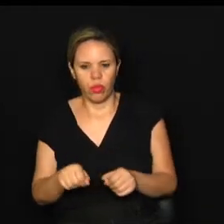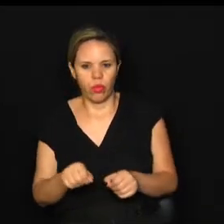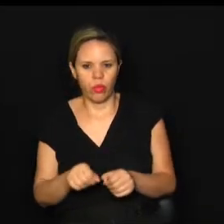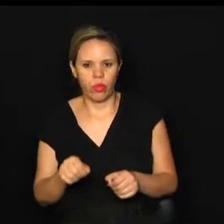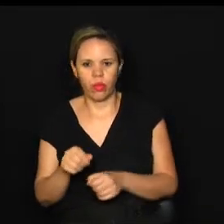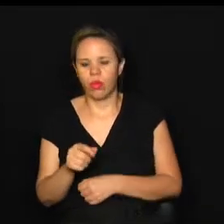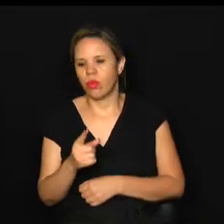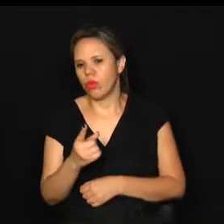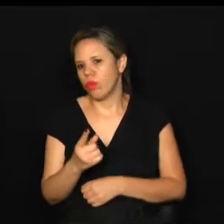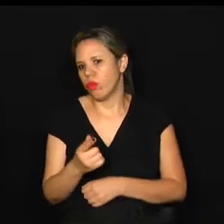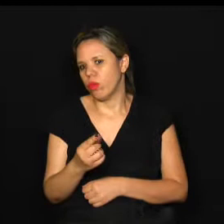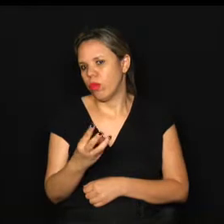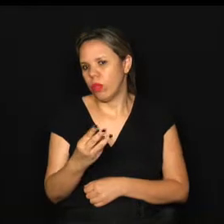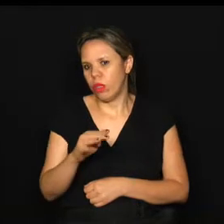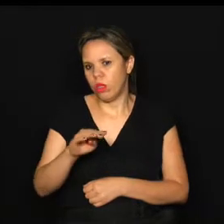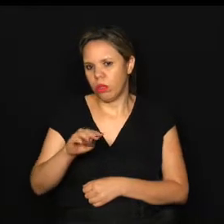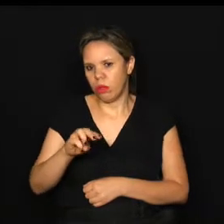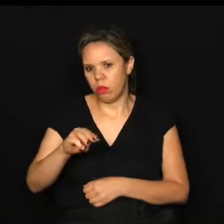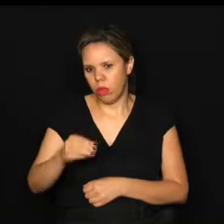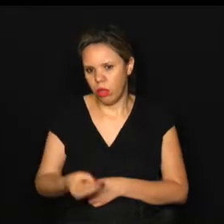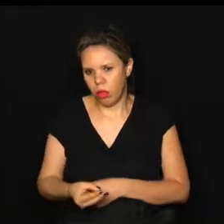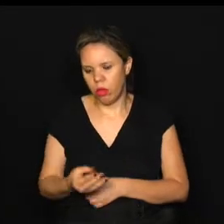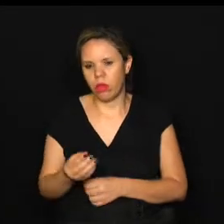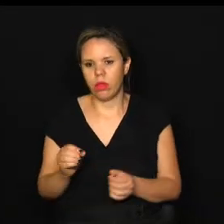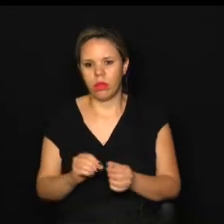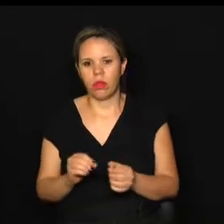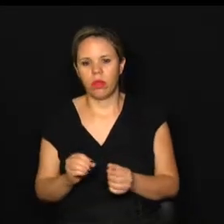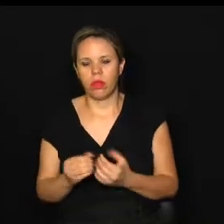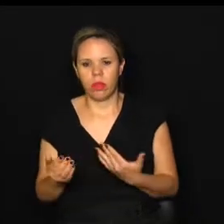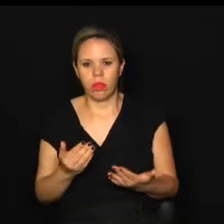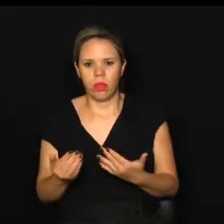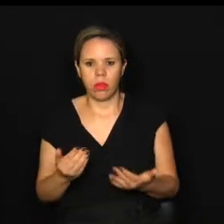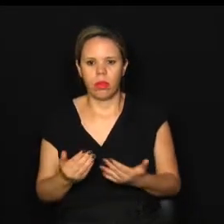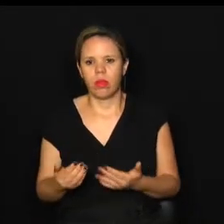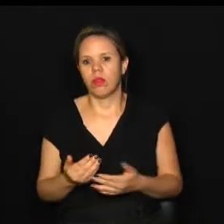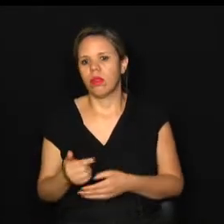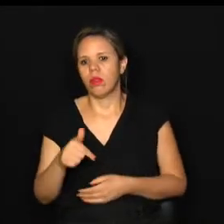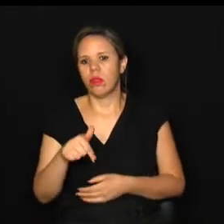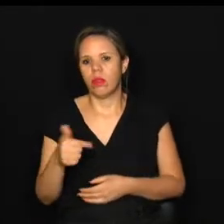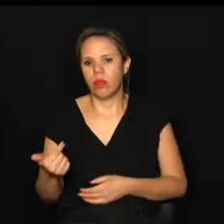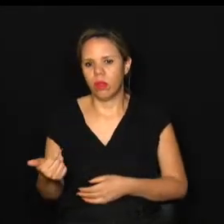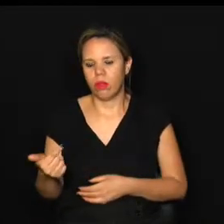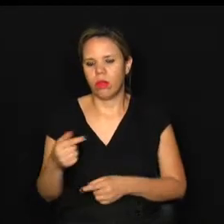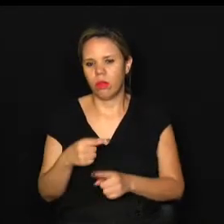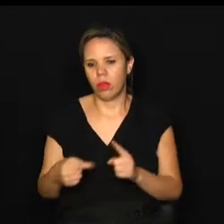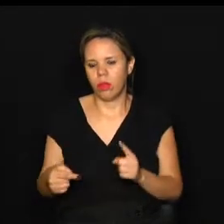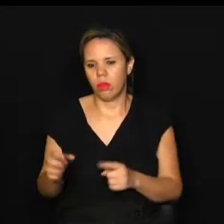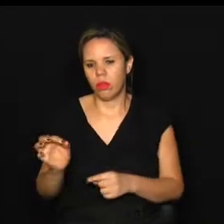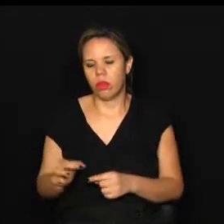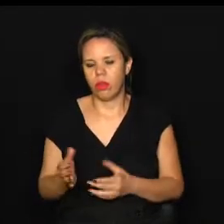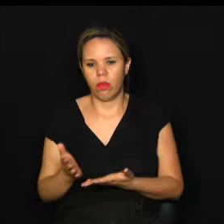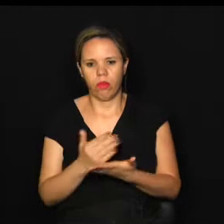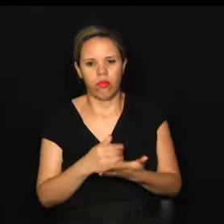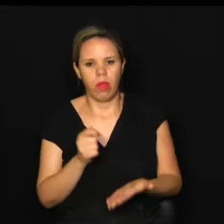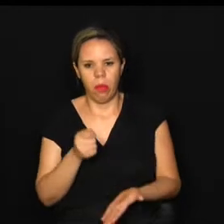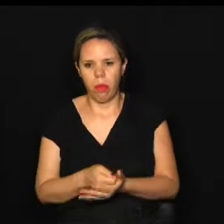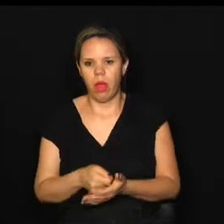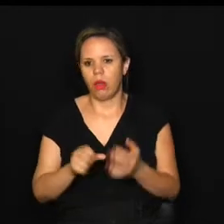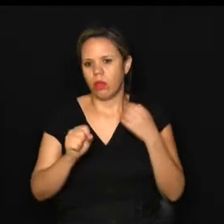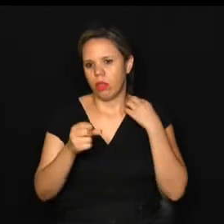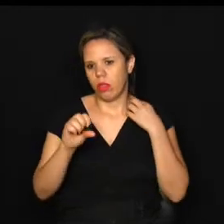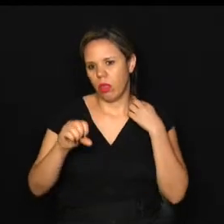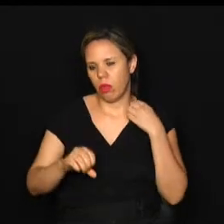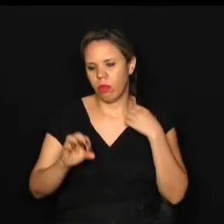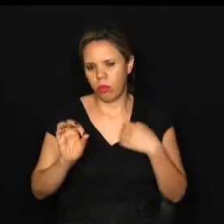3.410.000.000 foram liquidados, que corresponde a 72,5% do total empenhado, e pago 89% do total